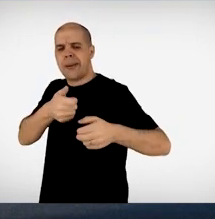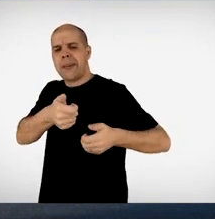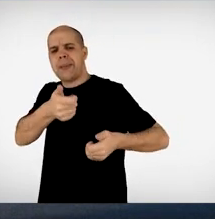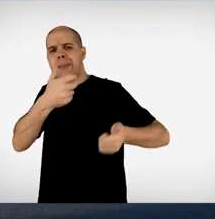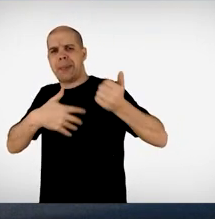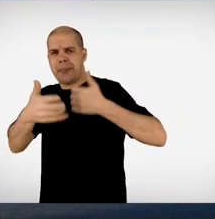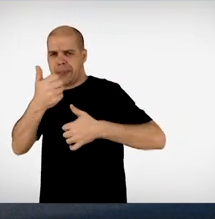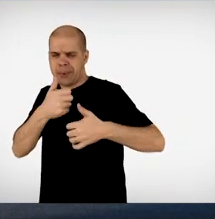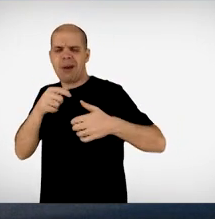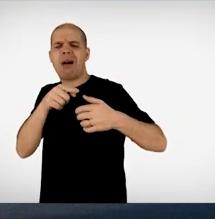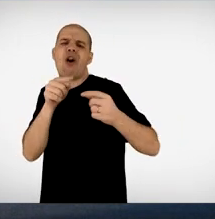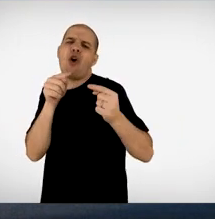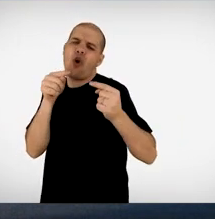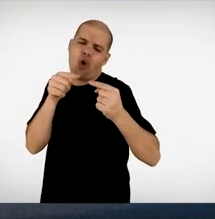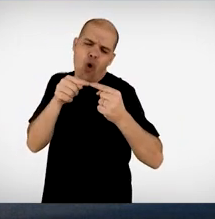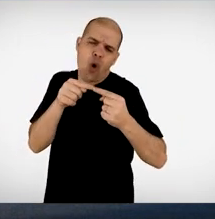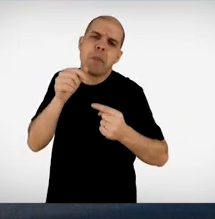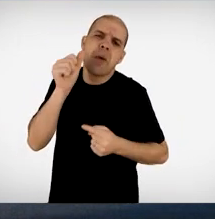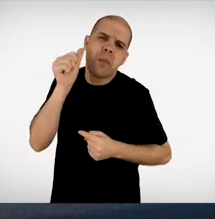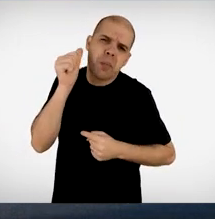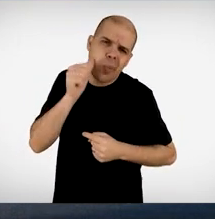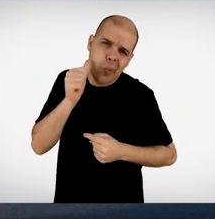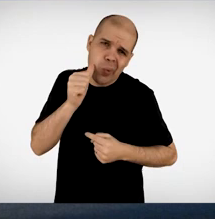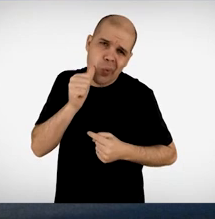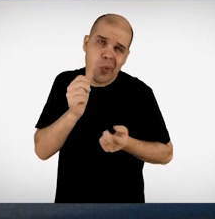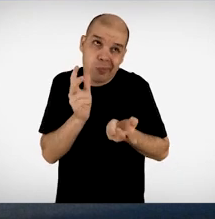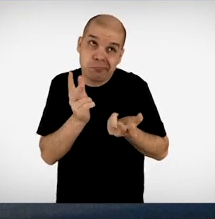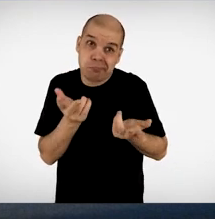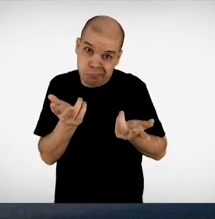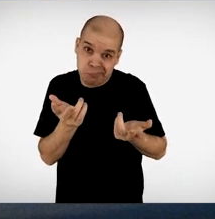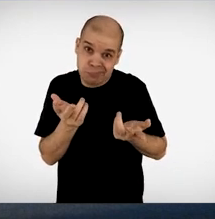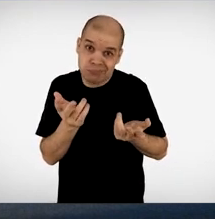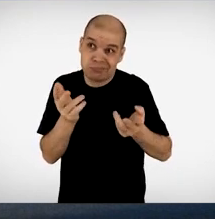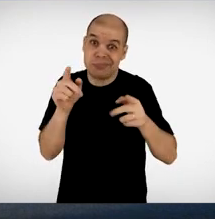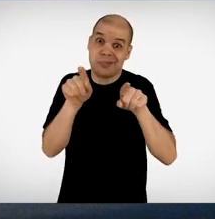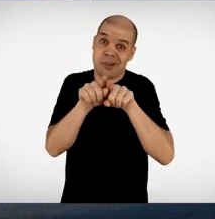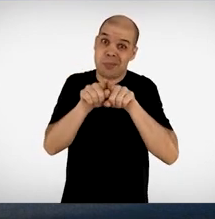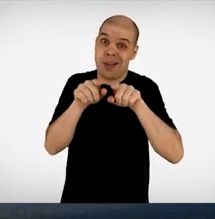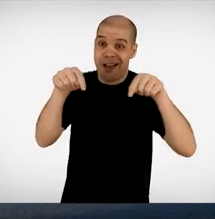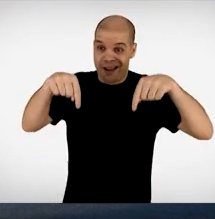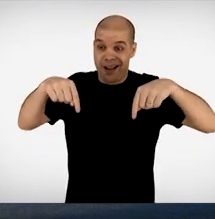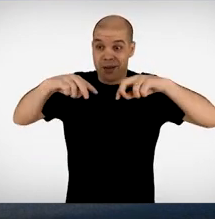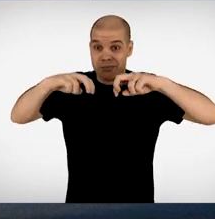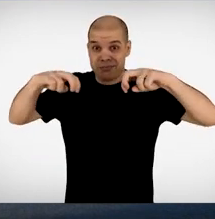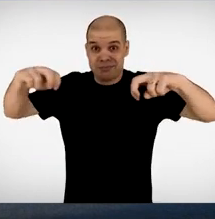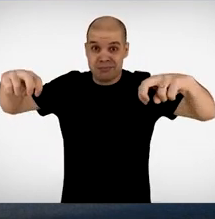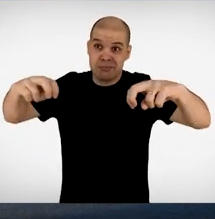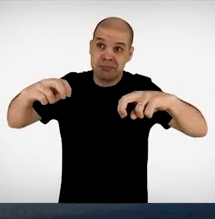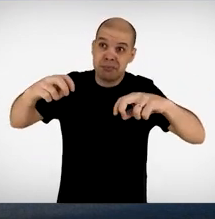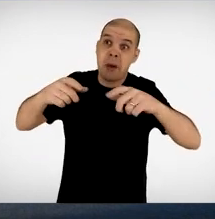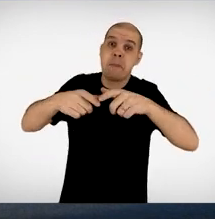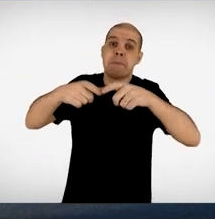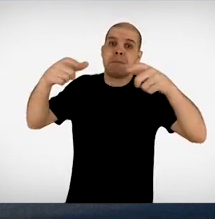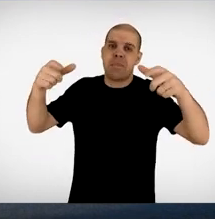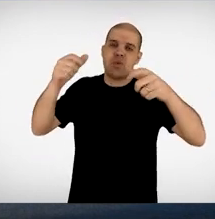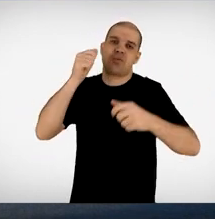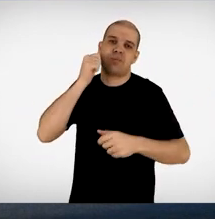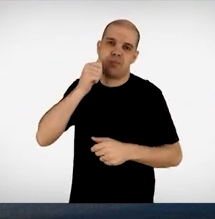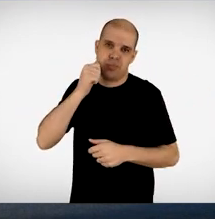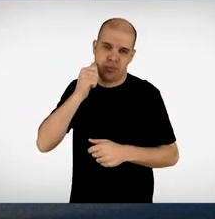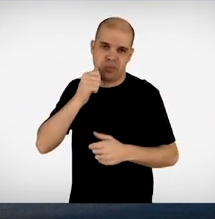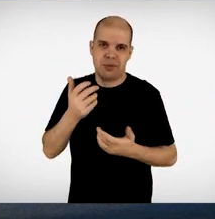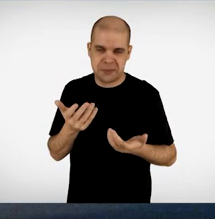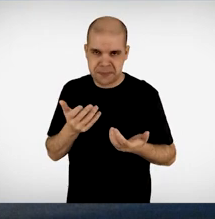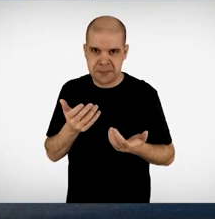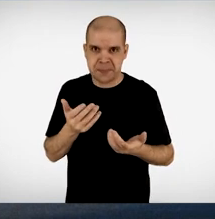mulheres. A gente vai falar aqui de uma personagem feminina e acho que isso faz sentido, porque esse filme